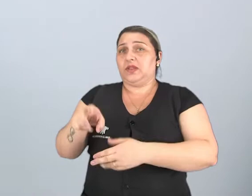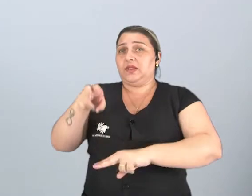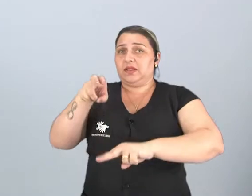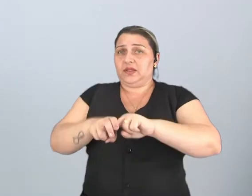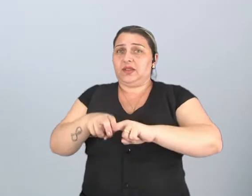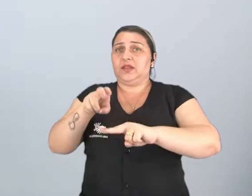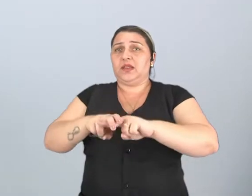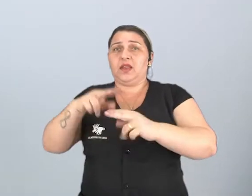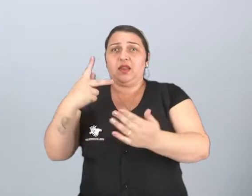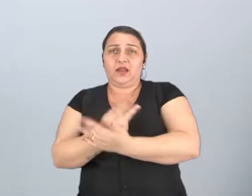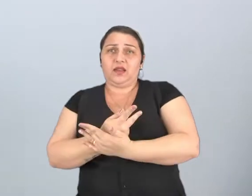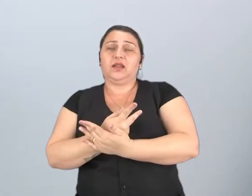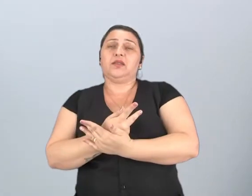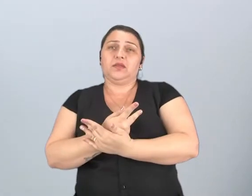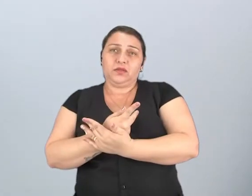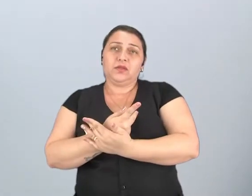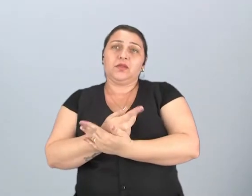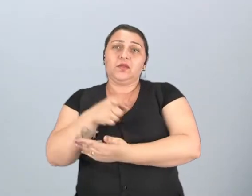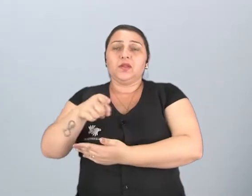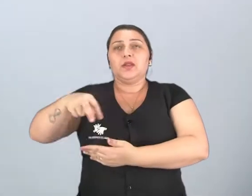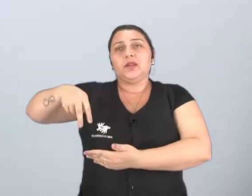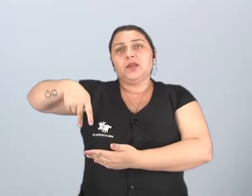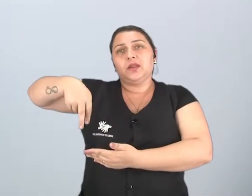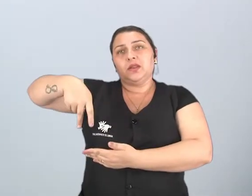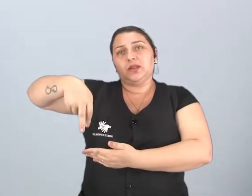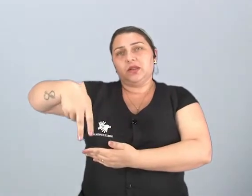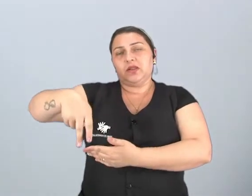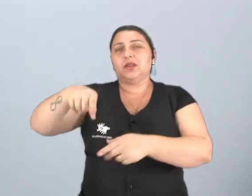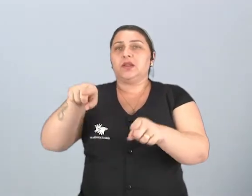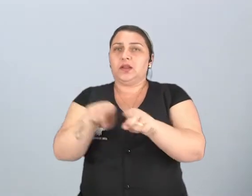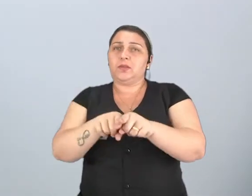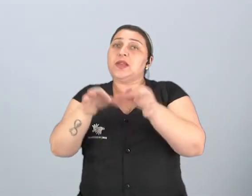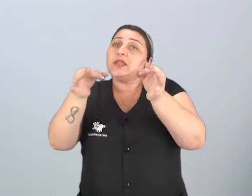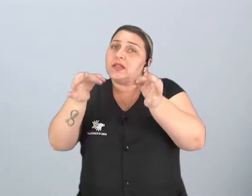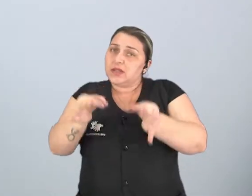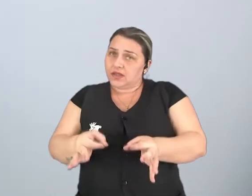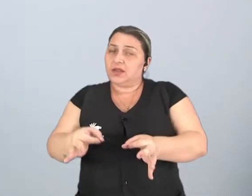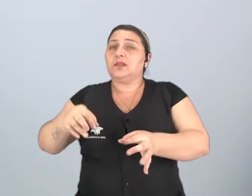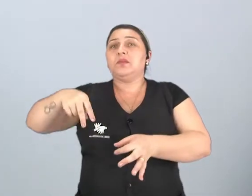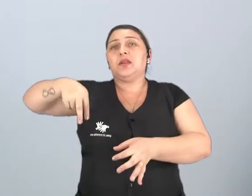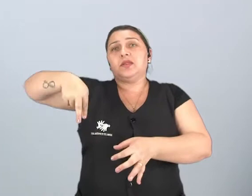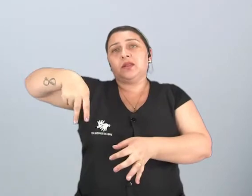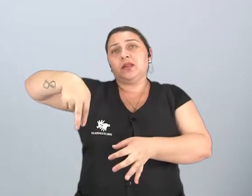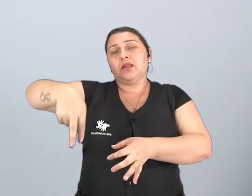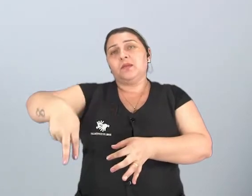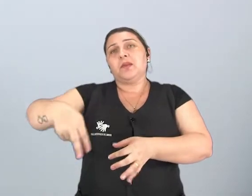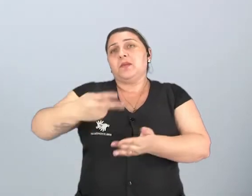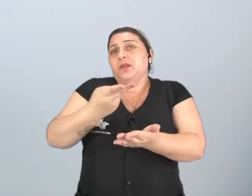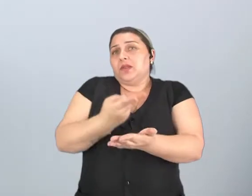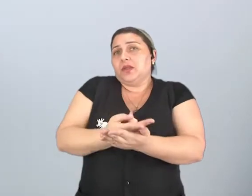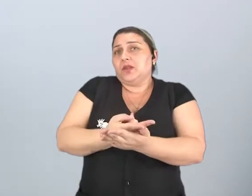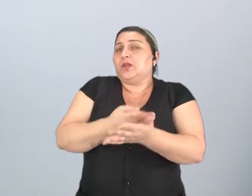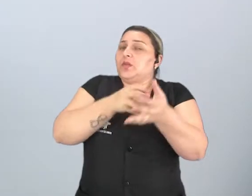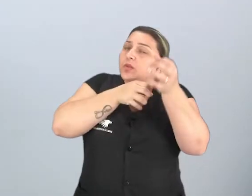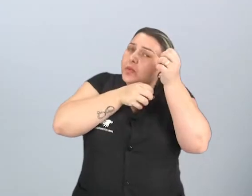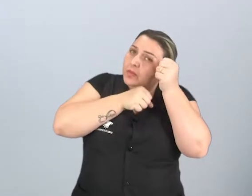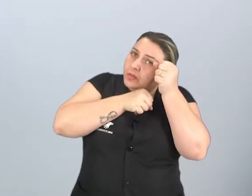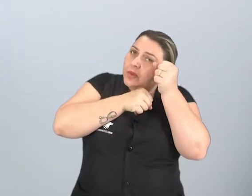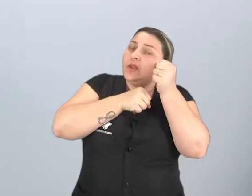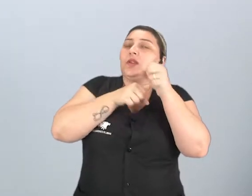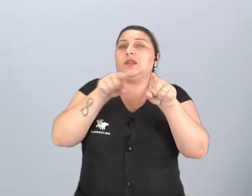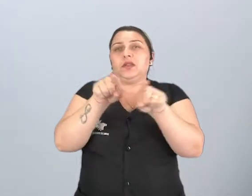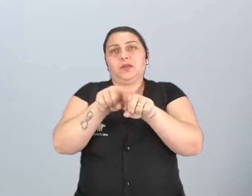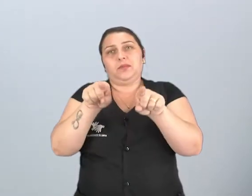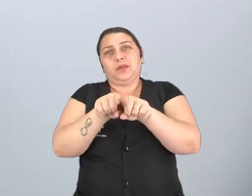sentar inadequadamente. Então você andar tem uma forma certa para você andar, para você dormir, para você se deitar